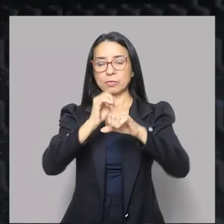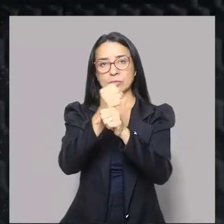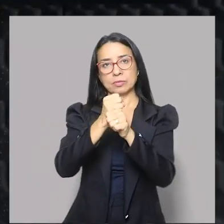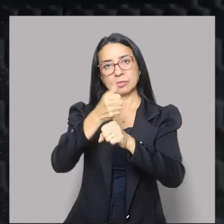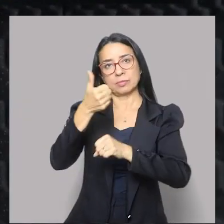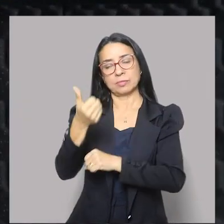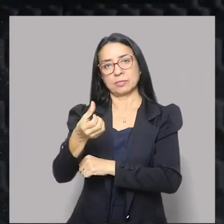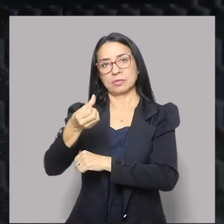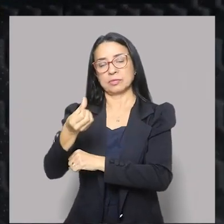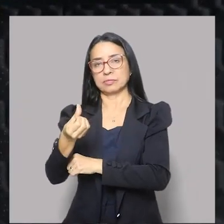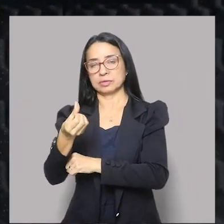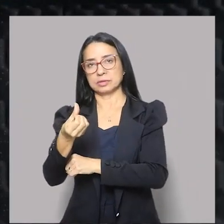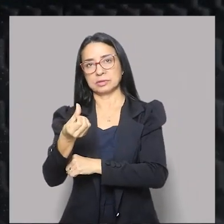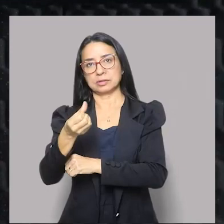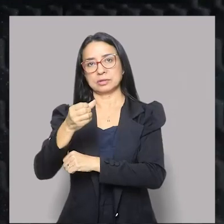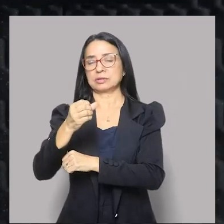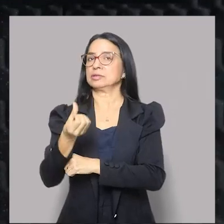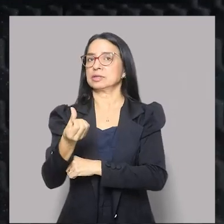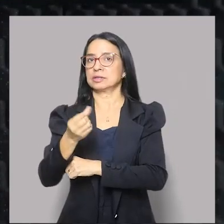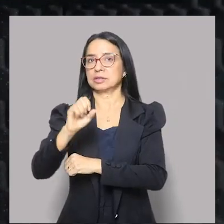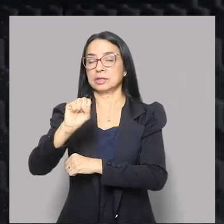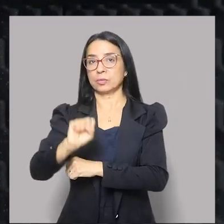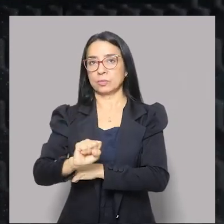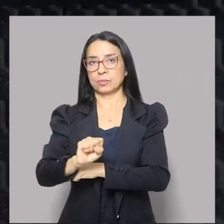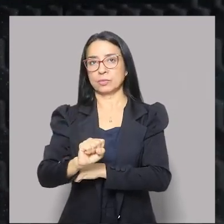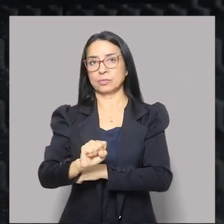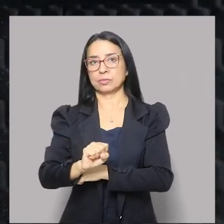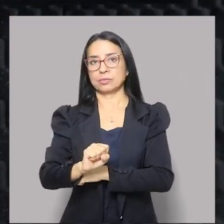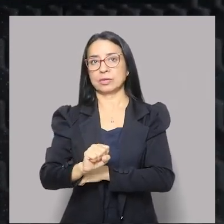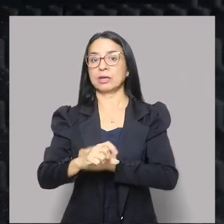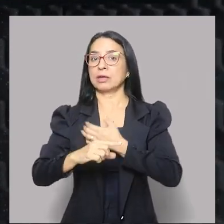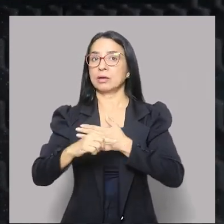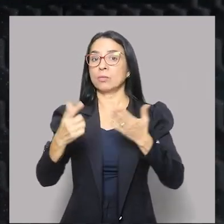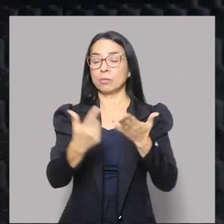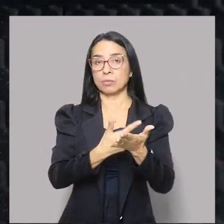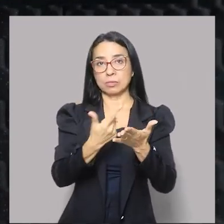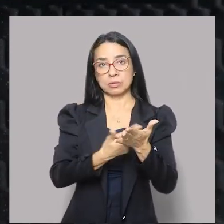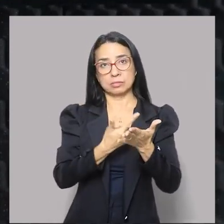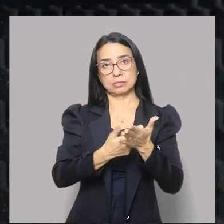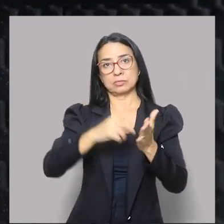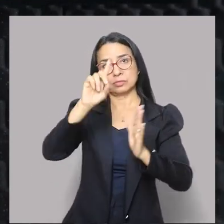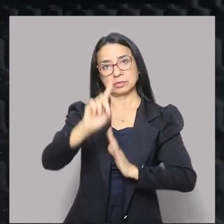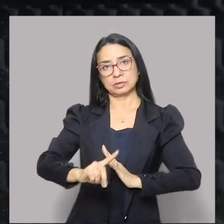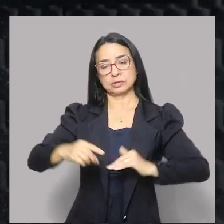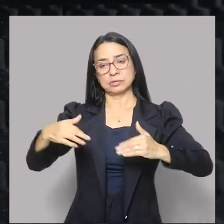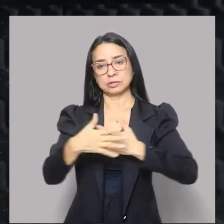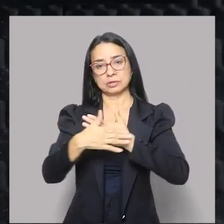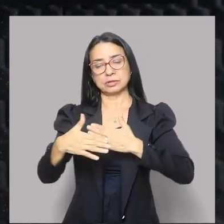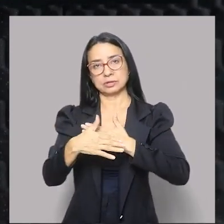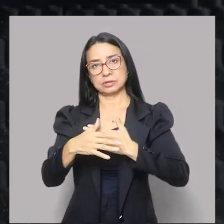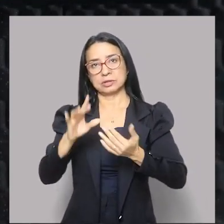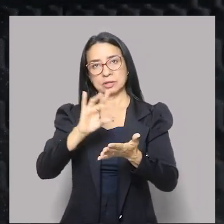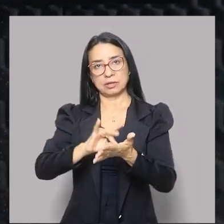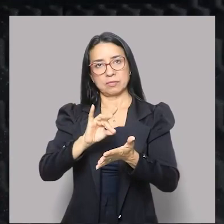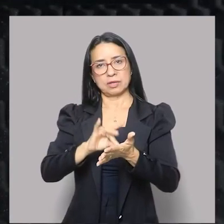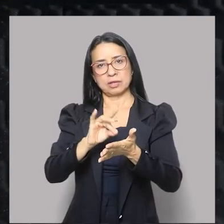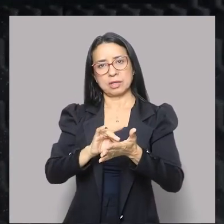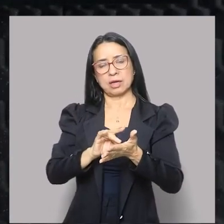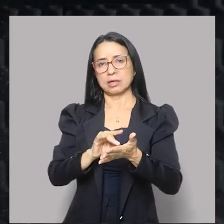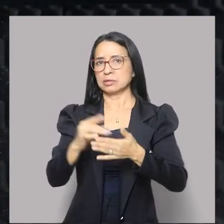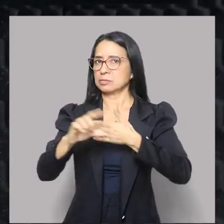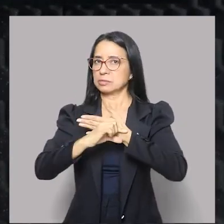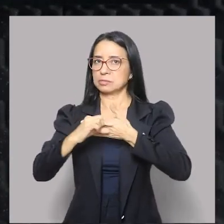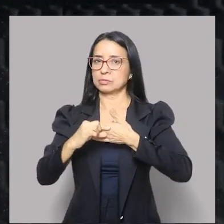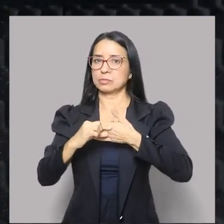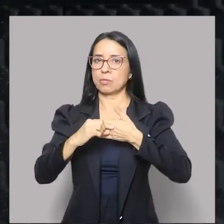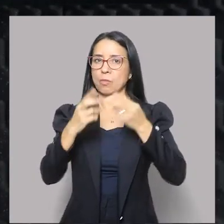1968 a obra O Direito à Cidade. Na verdade, esse estudioso observou os grandes movimentos que